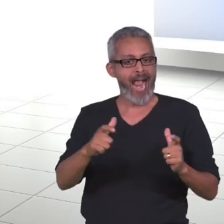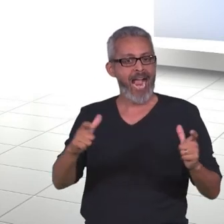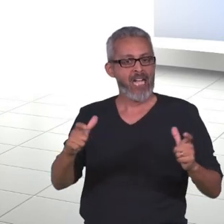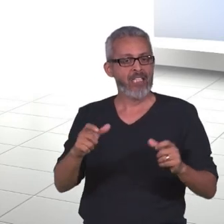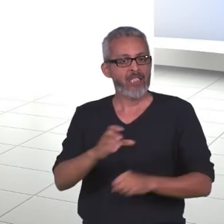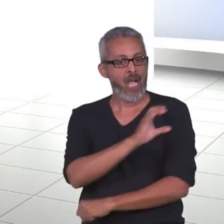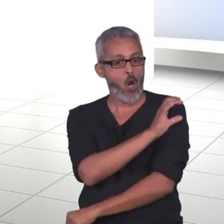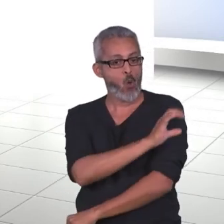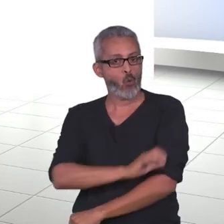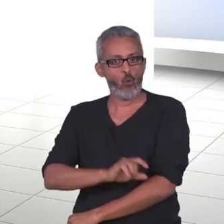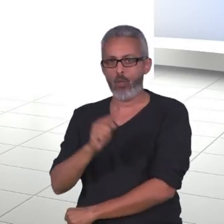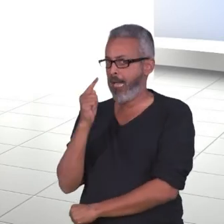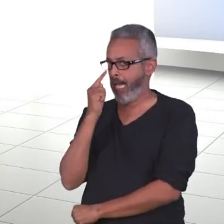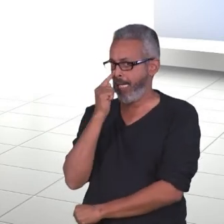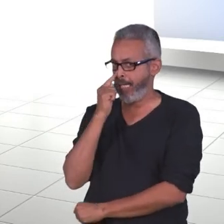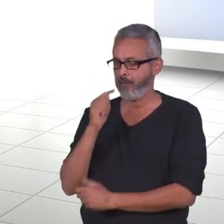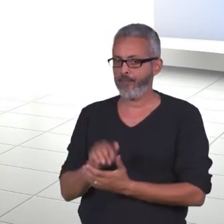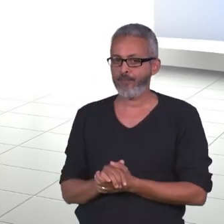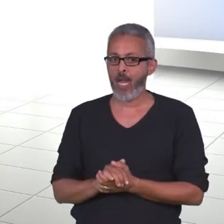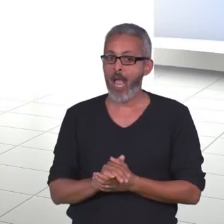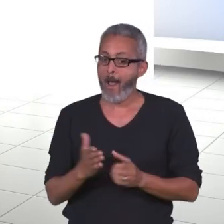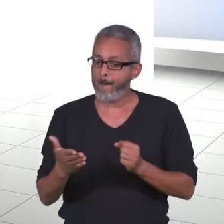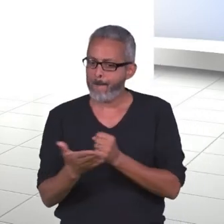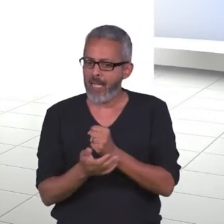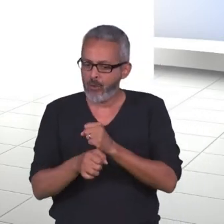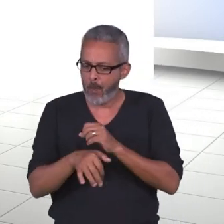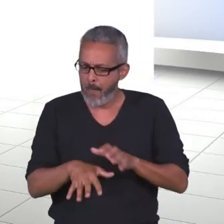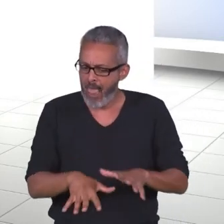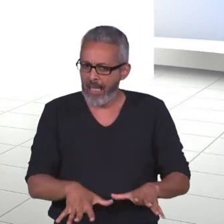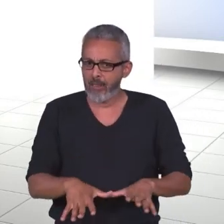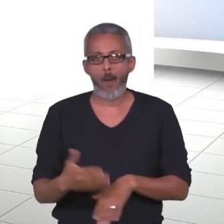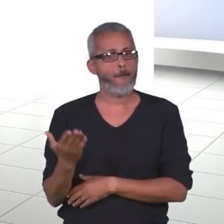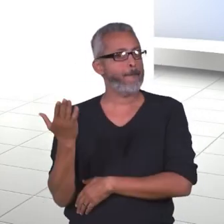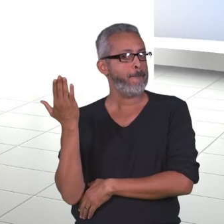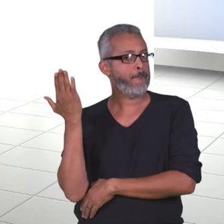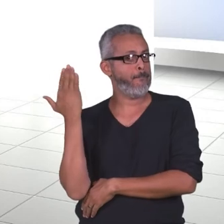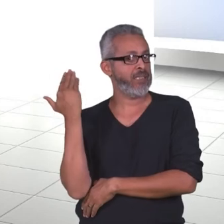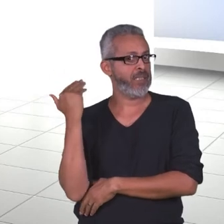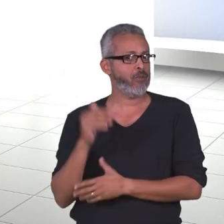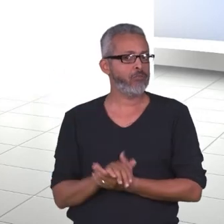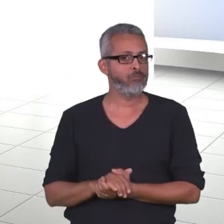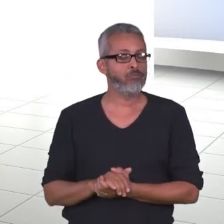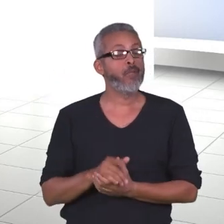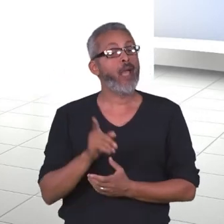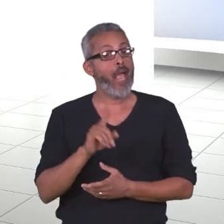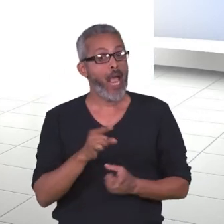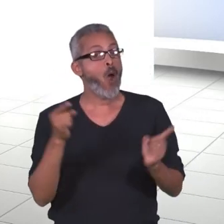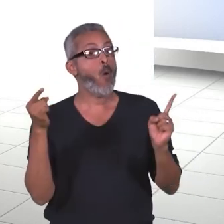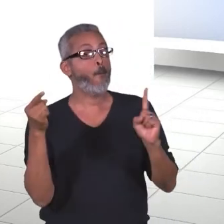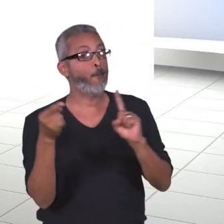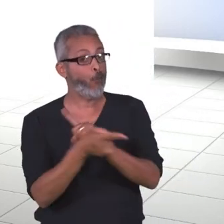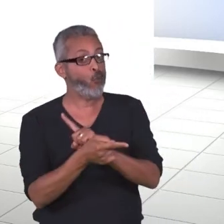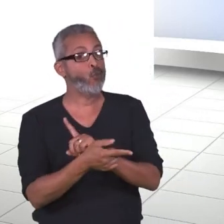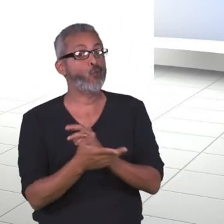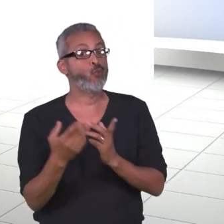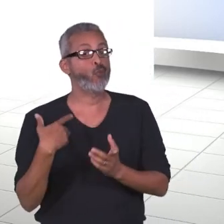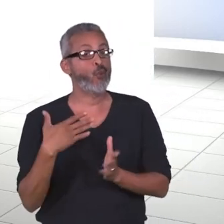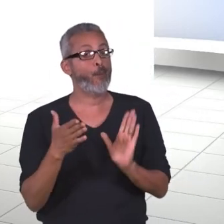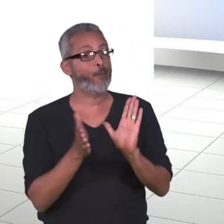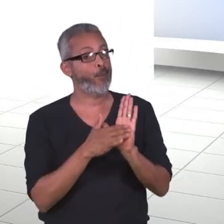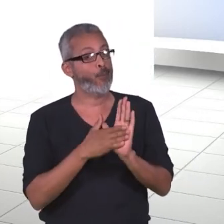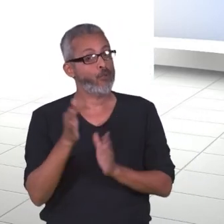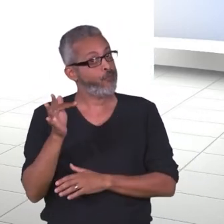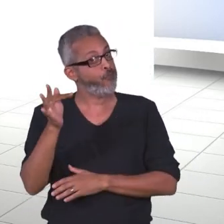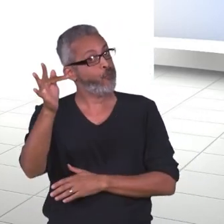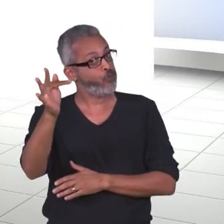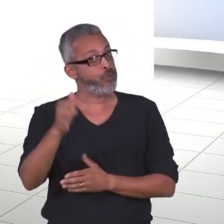e sim do abandono de tudo que remeta ao passado para que todo o foco seja concentrado